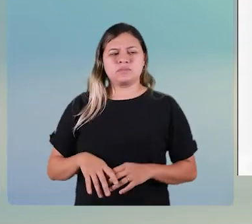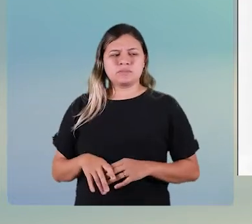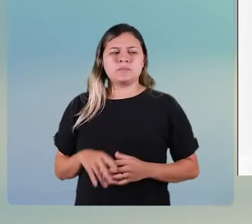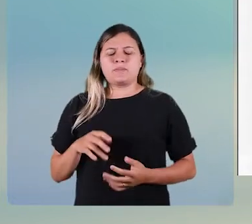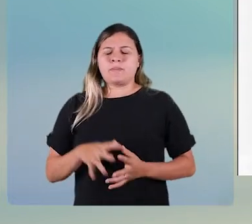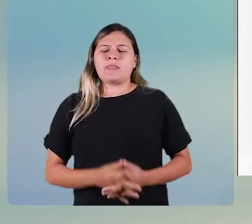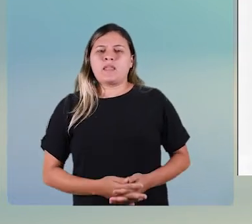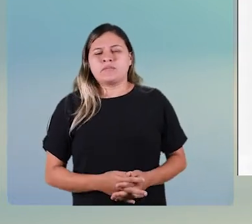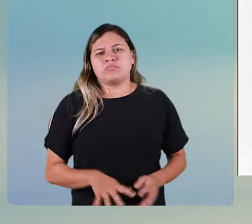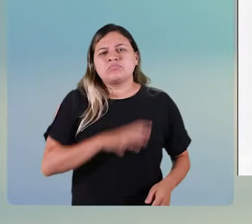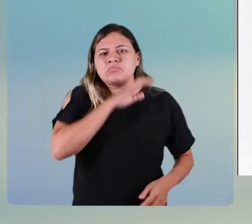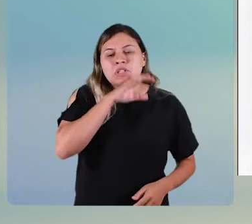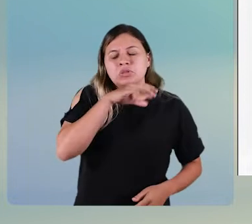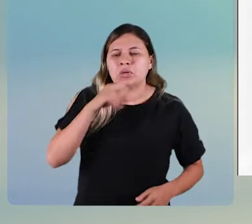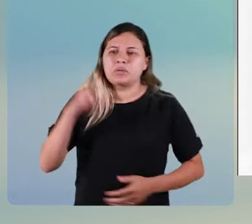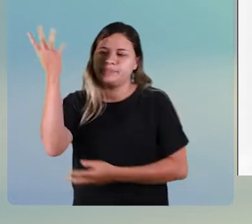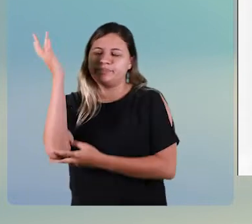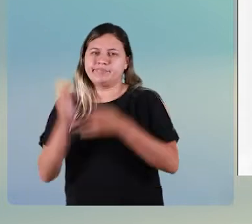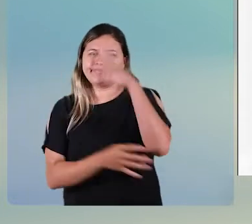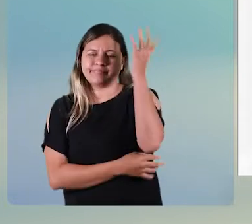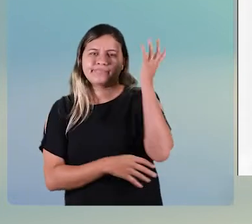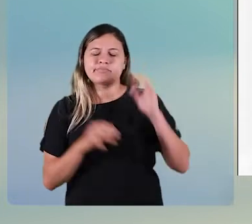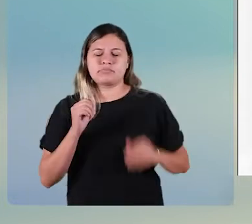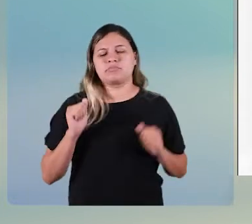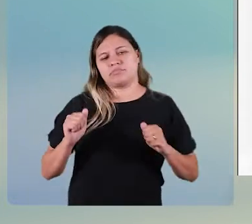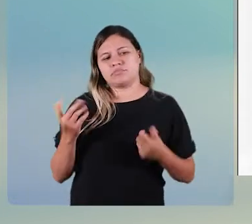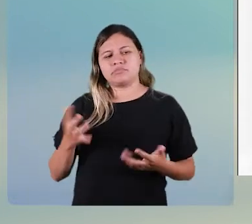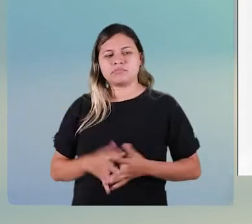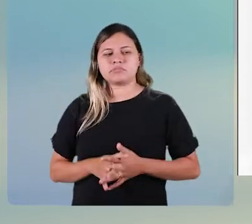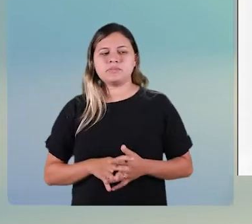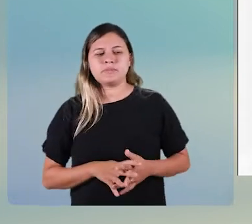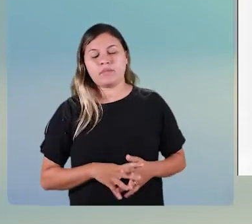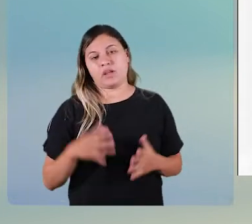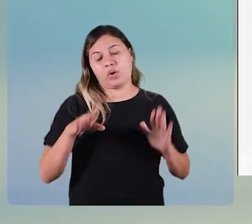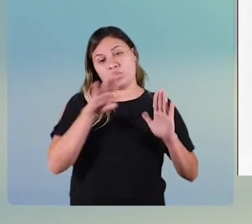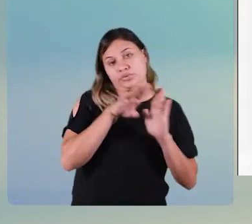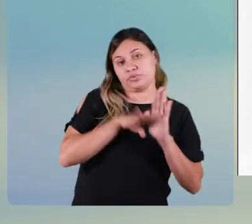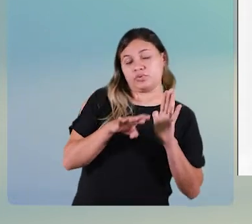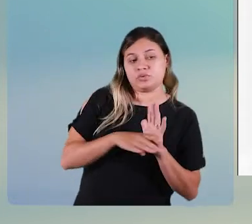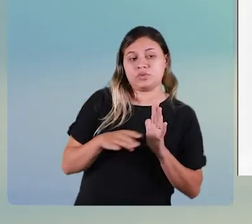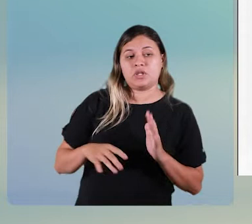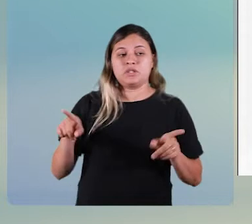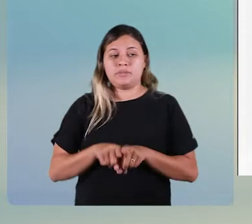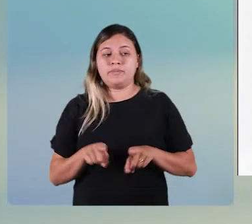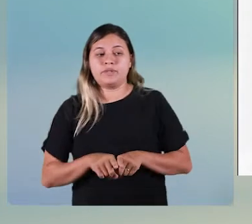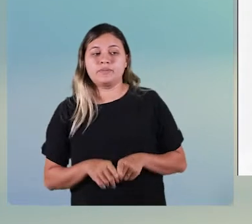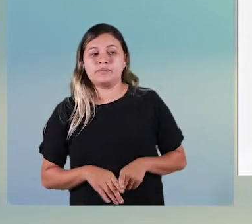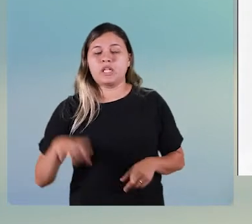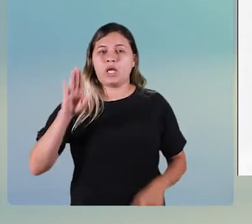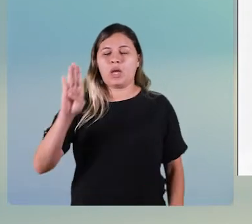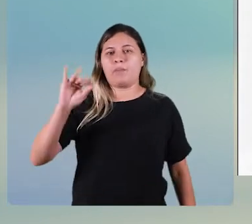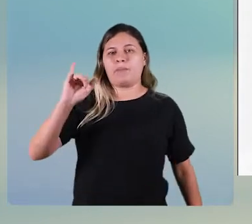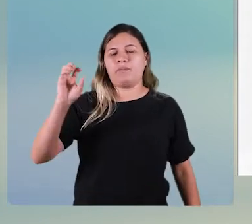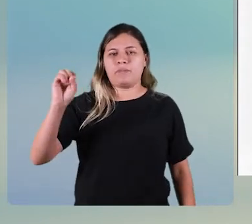classe de compostos, tá bom? De origem animal ou vegetal, certo? Dentre os produtos derivados da biomassa estão os biocombustíveis, os óleos vegetais